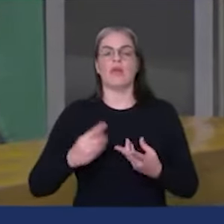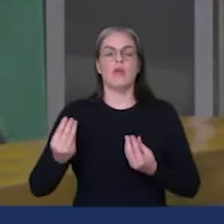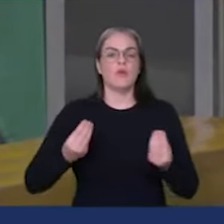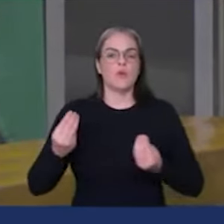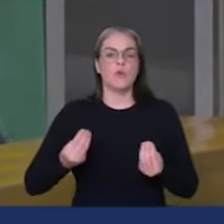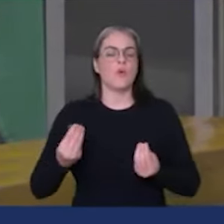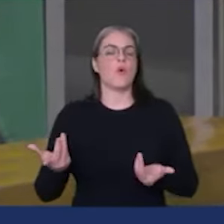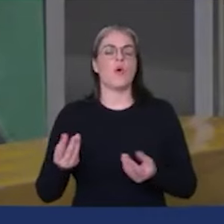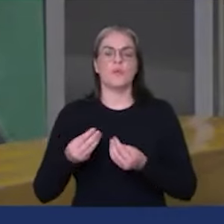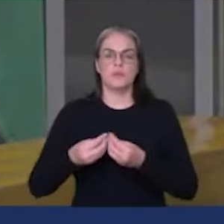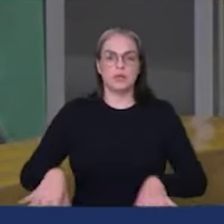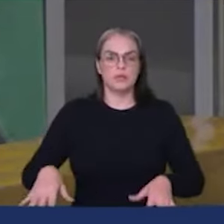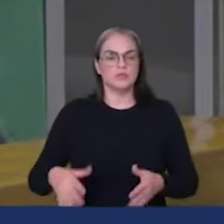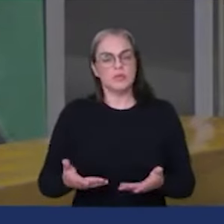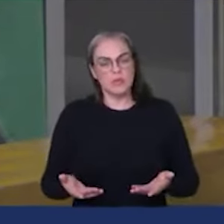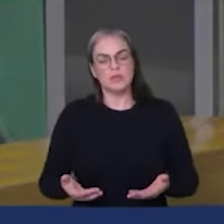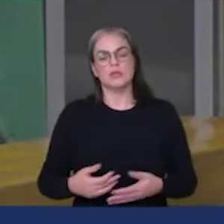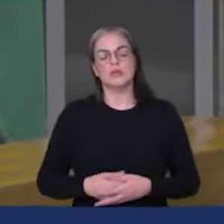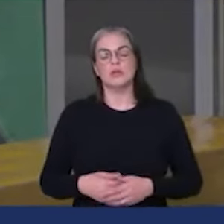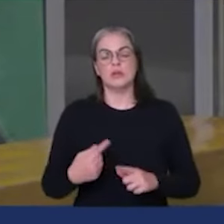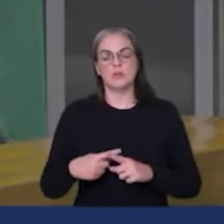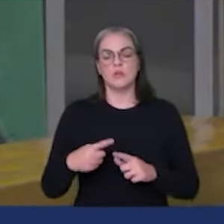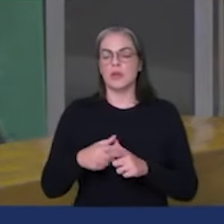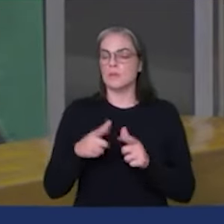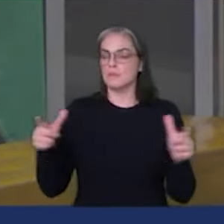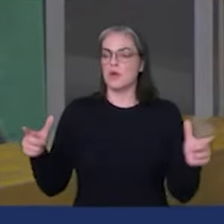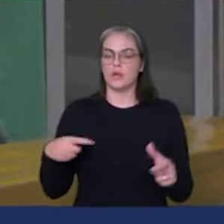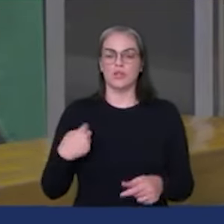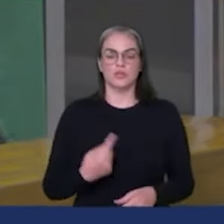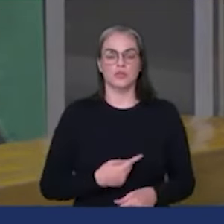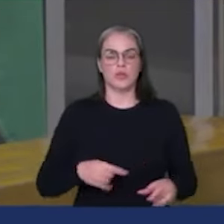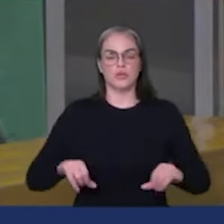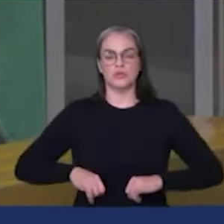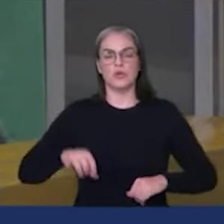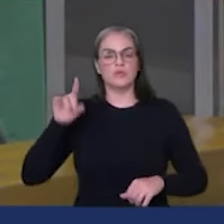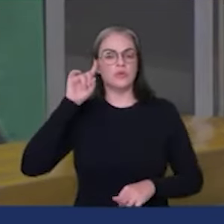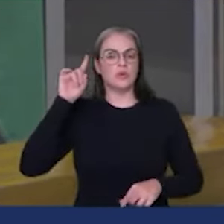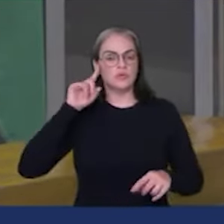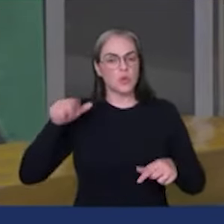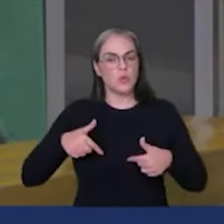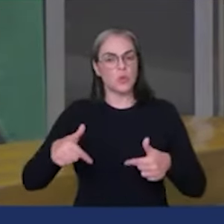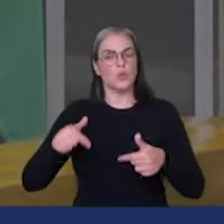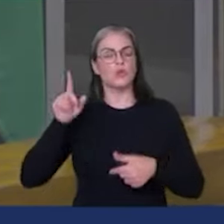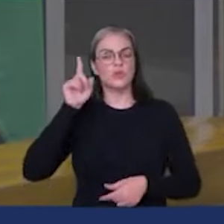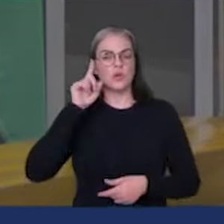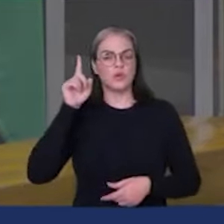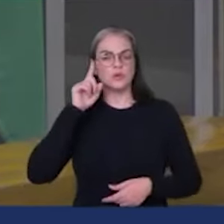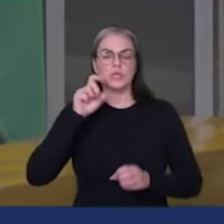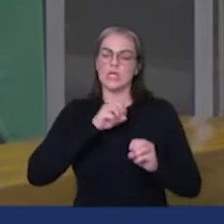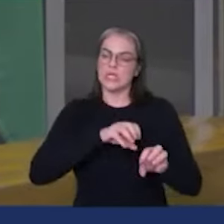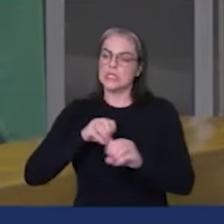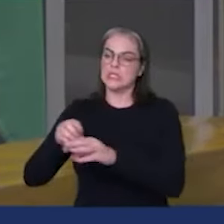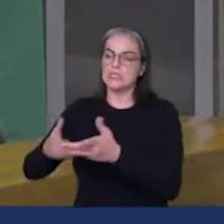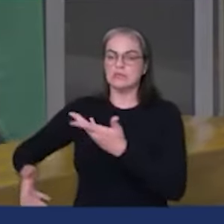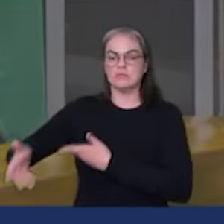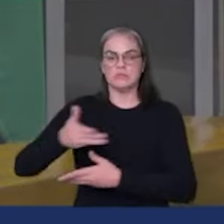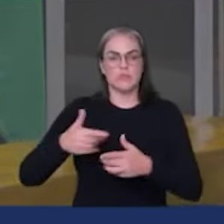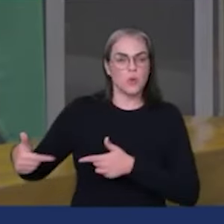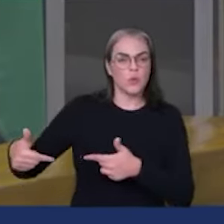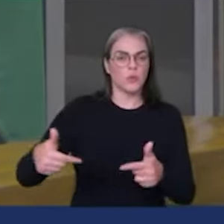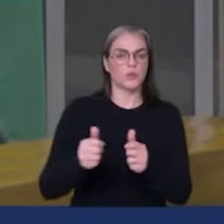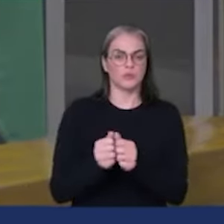afeta. Pois a maioria de nós vive isso na pele todos os dias conseguimos lutar e ensinamos aos demais como lutar também. Meus